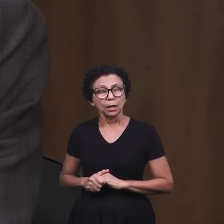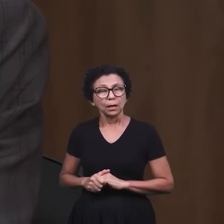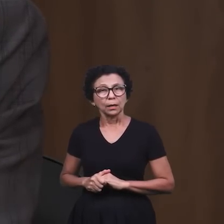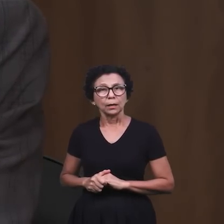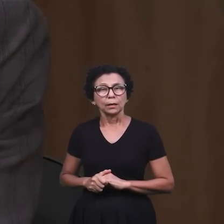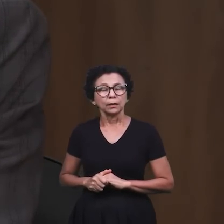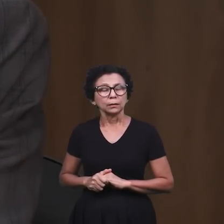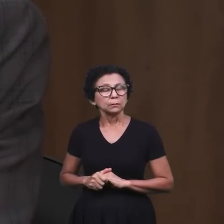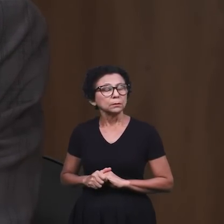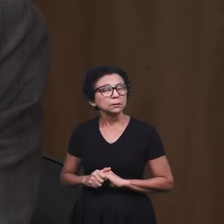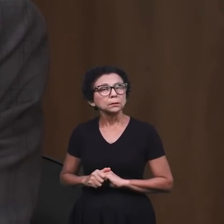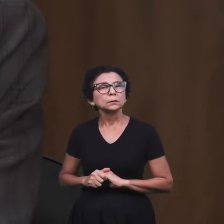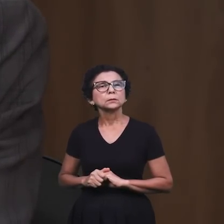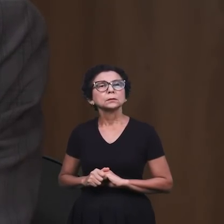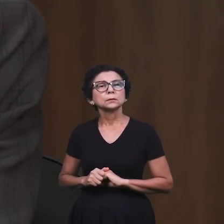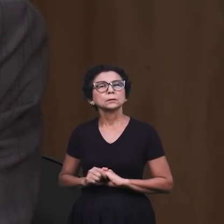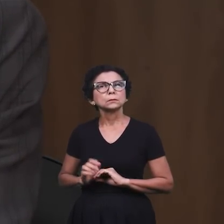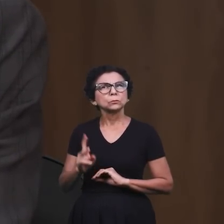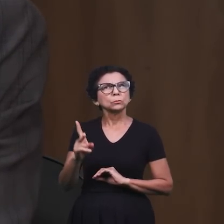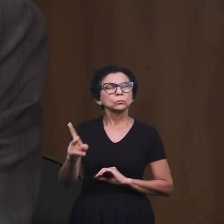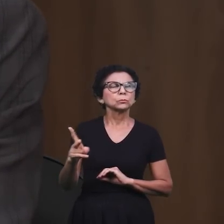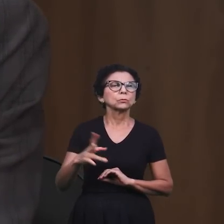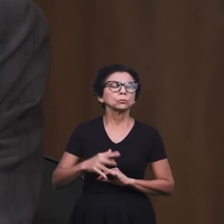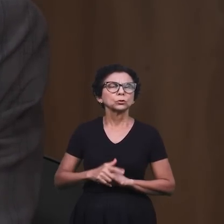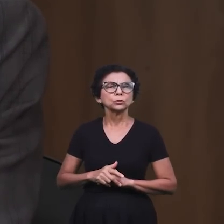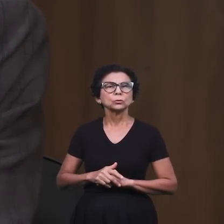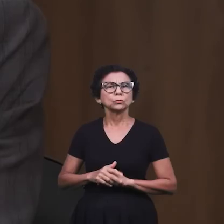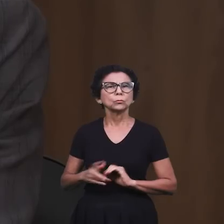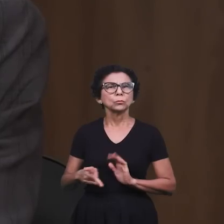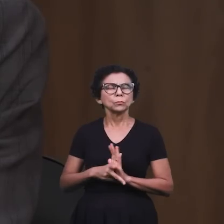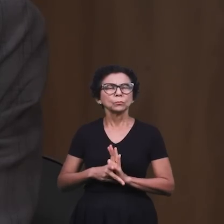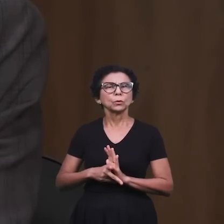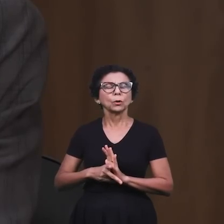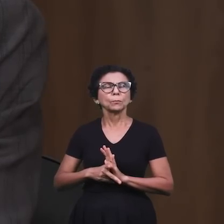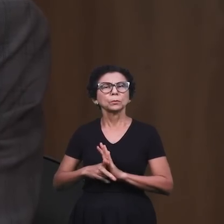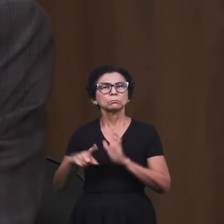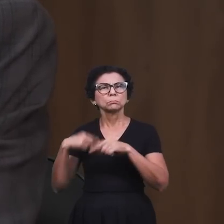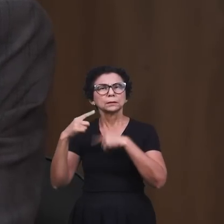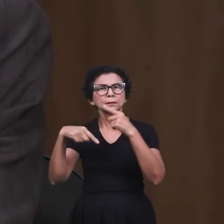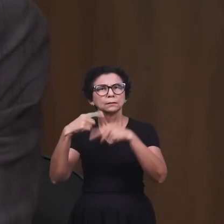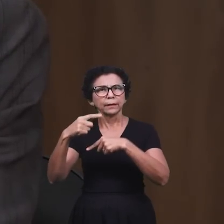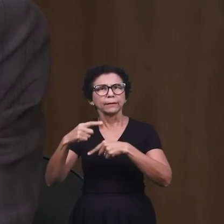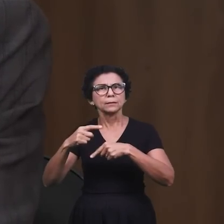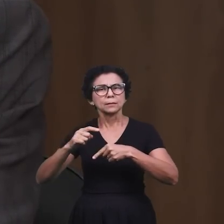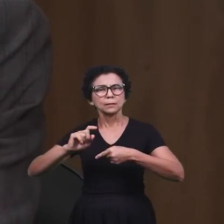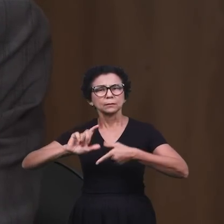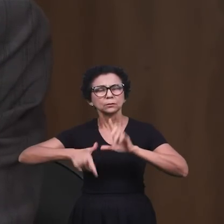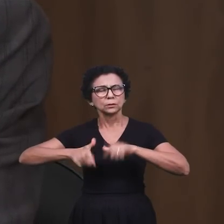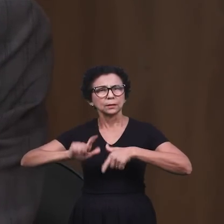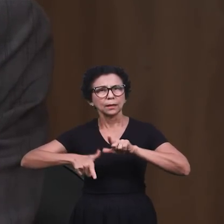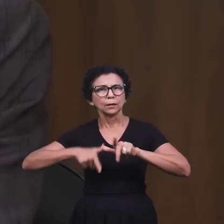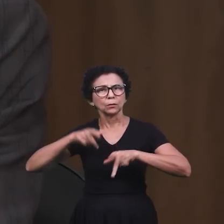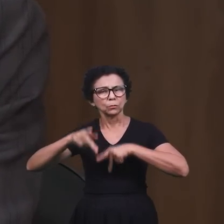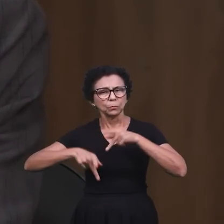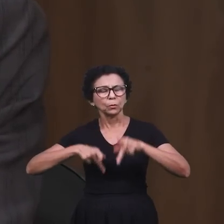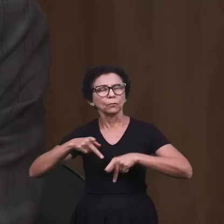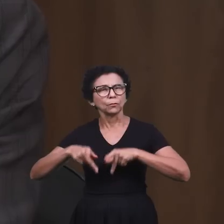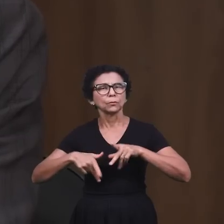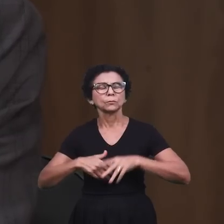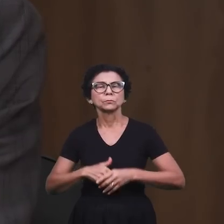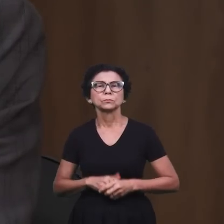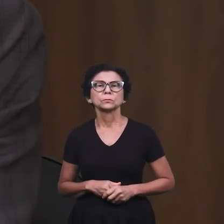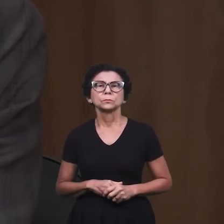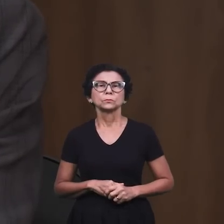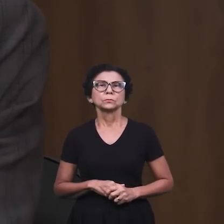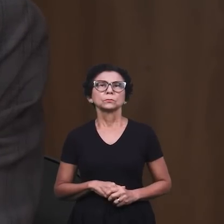do aliancismo, do pacto, ou também da substituição, que diz, a igreja substituindo Israel,